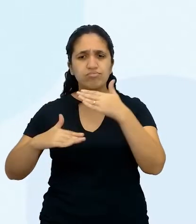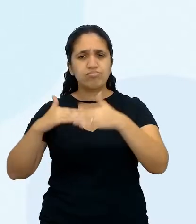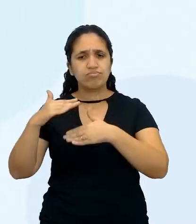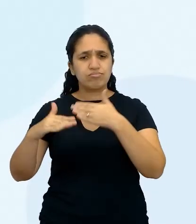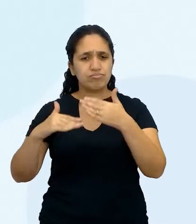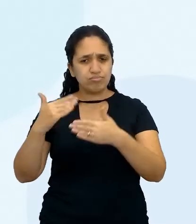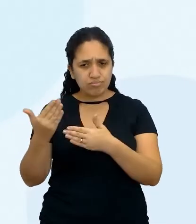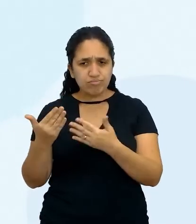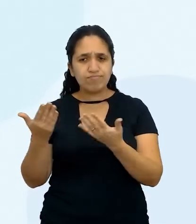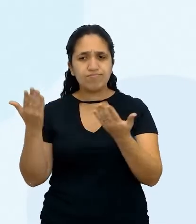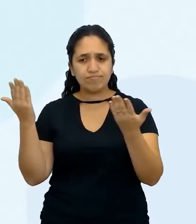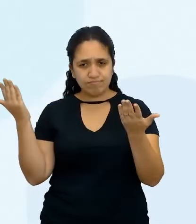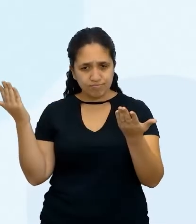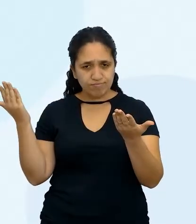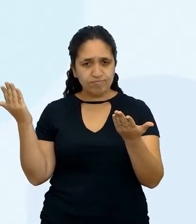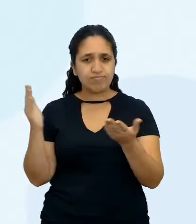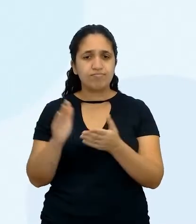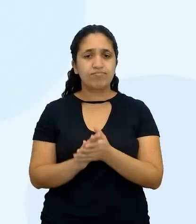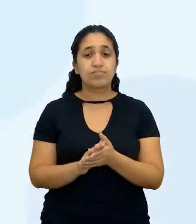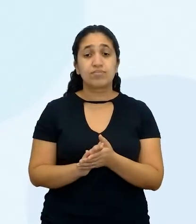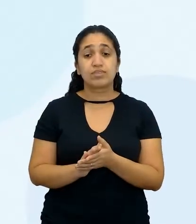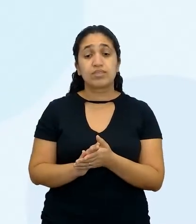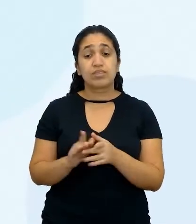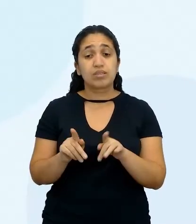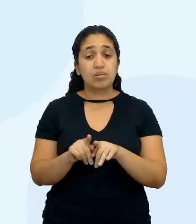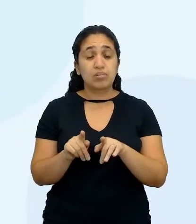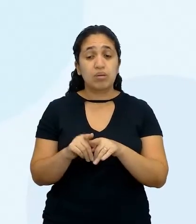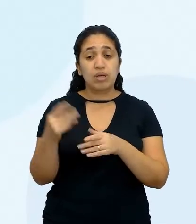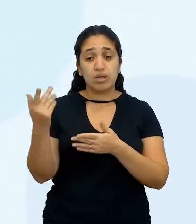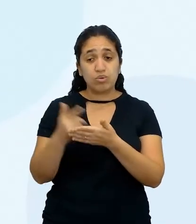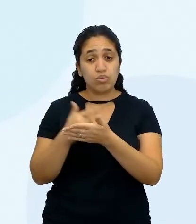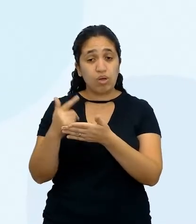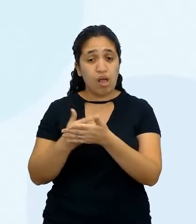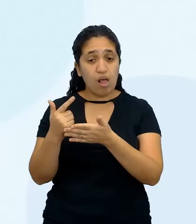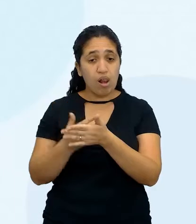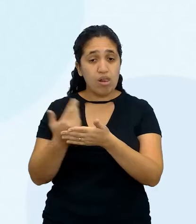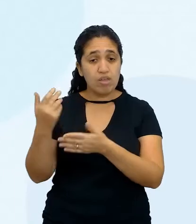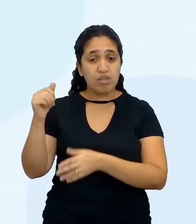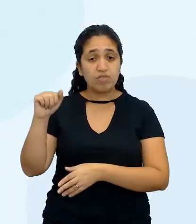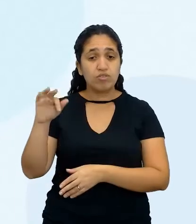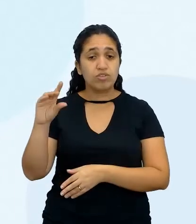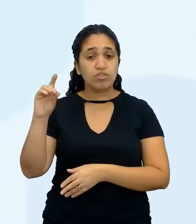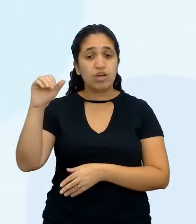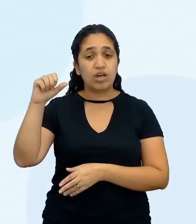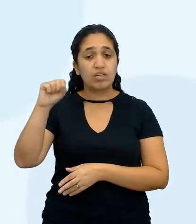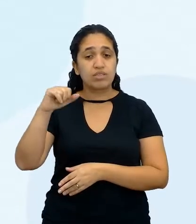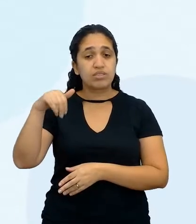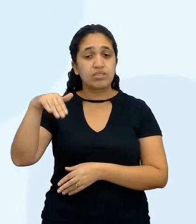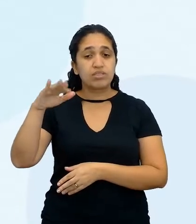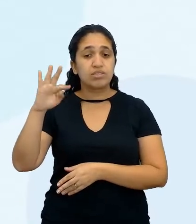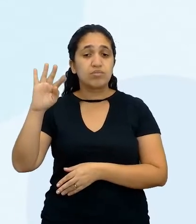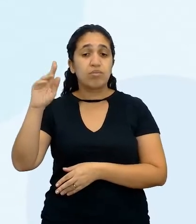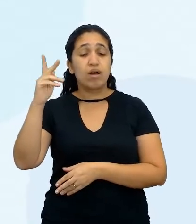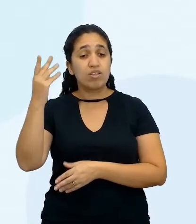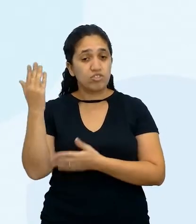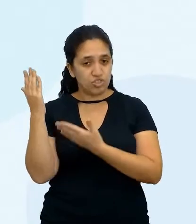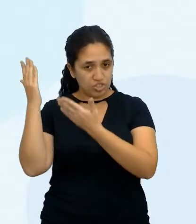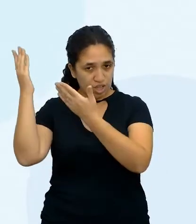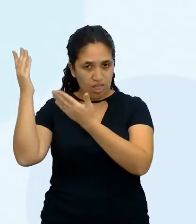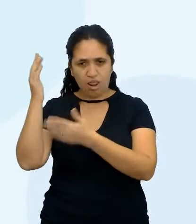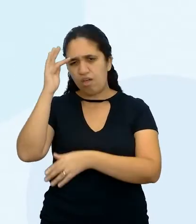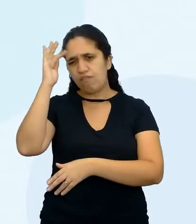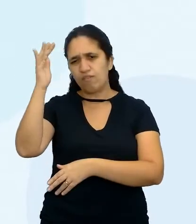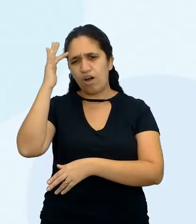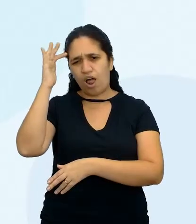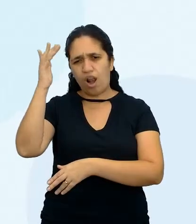em A Riqueza das Nações de Adam Smith. Eu já comentei também na aula passada, porque o Adam Smith é um dos